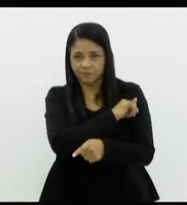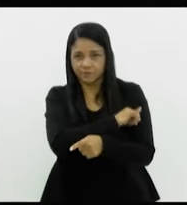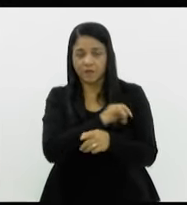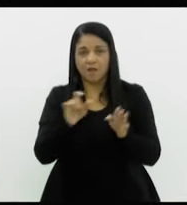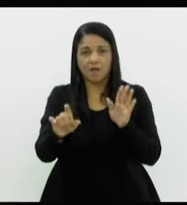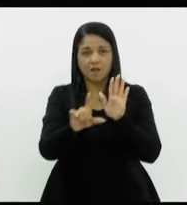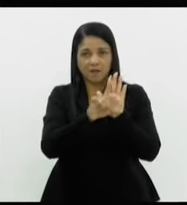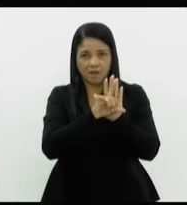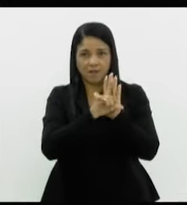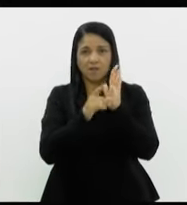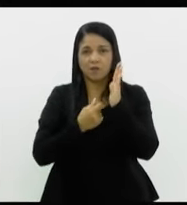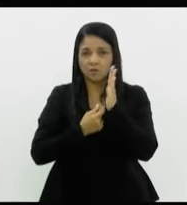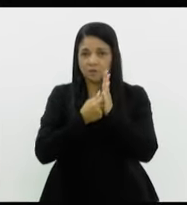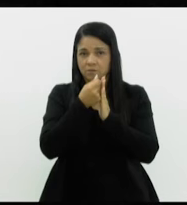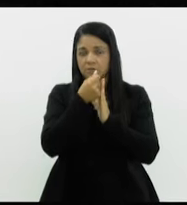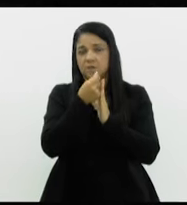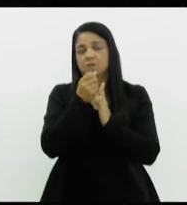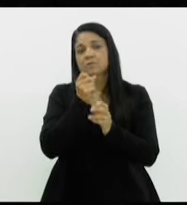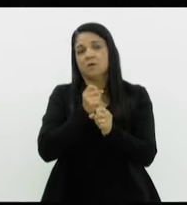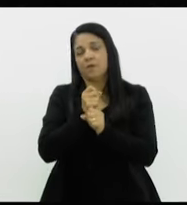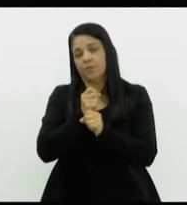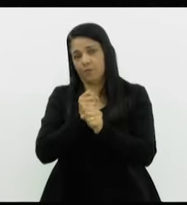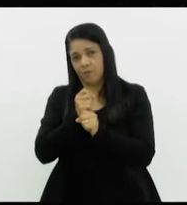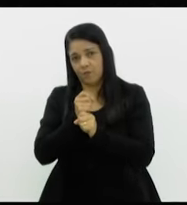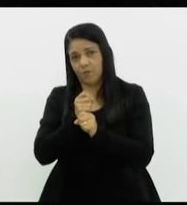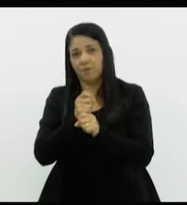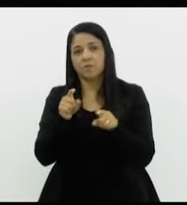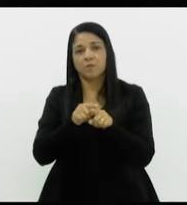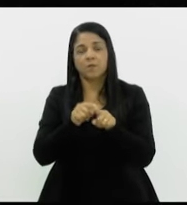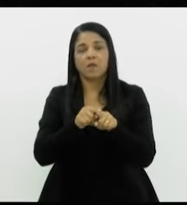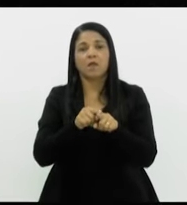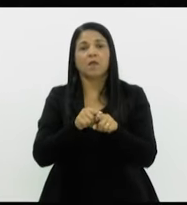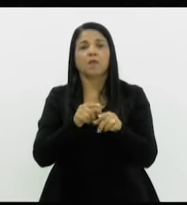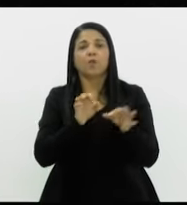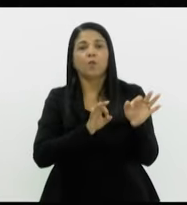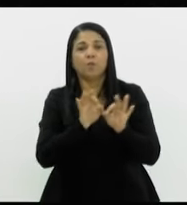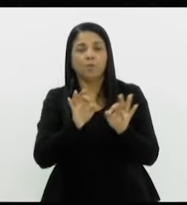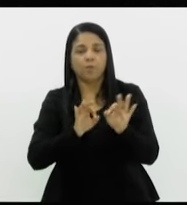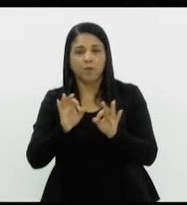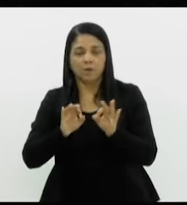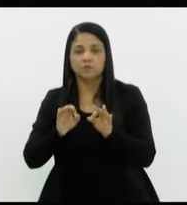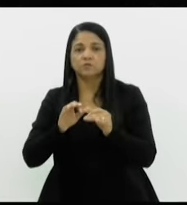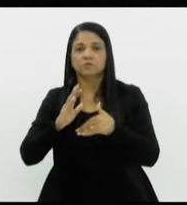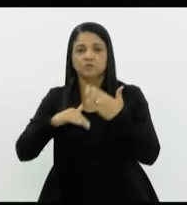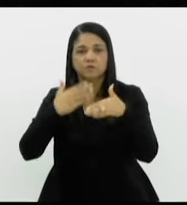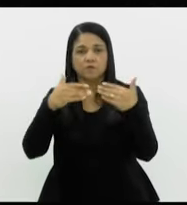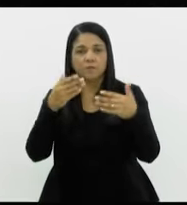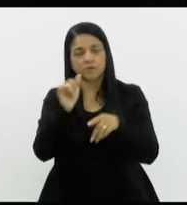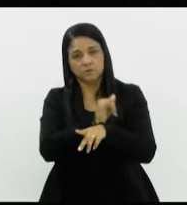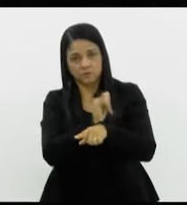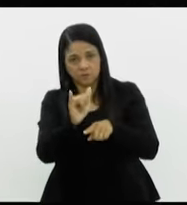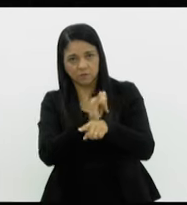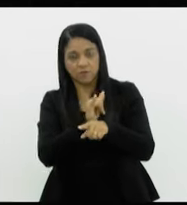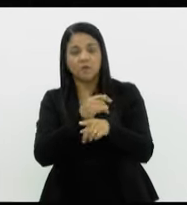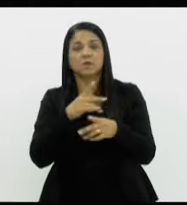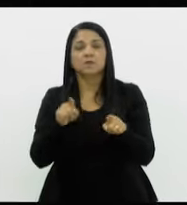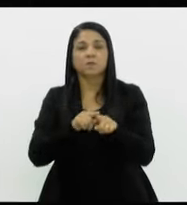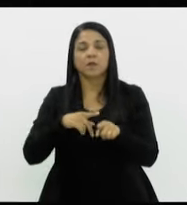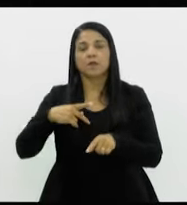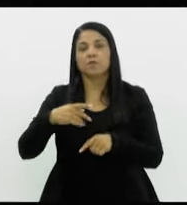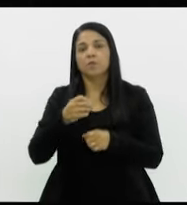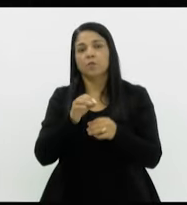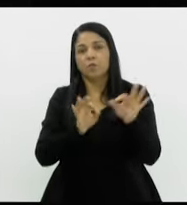Lei Orçamentária Anual, mas também o Plano de Desenvolvimento Econômico Estratégico e o Plano Plurianual,